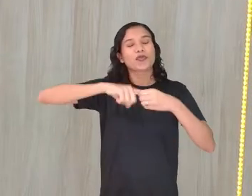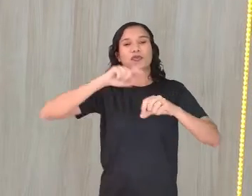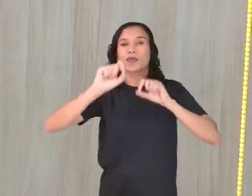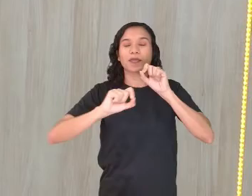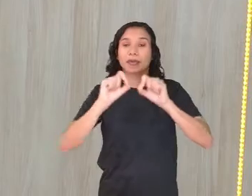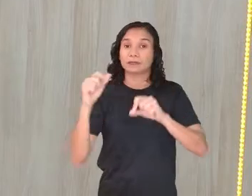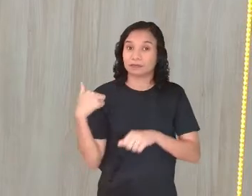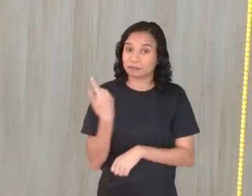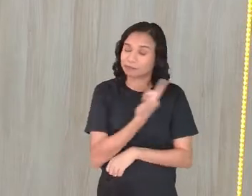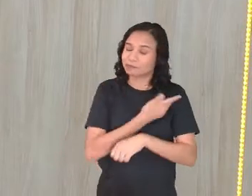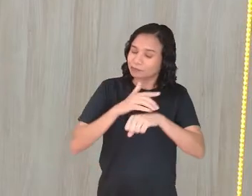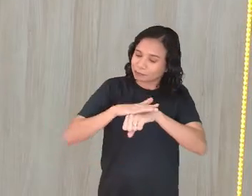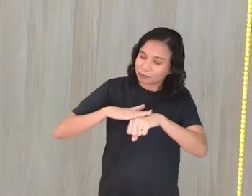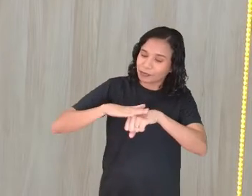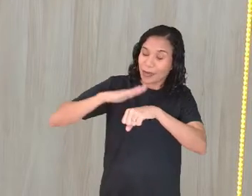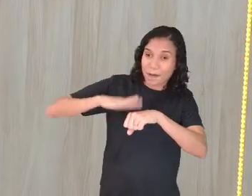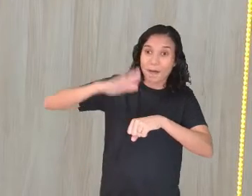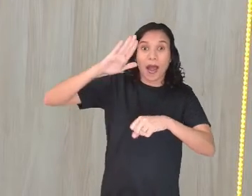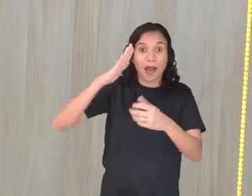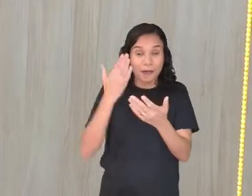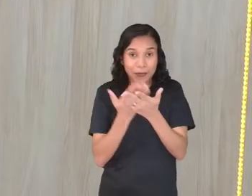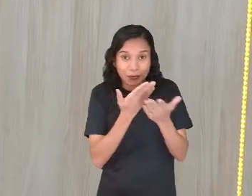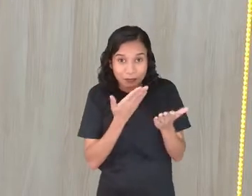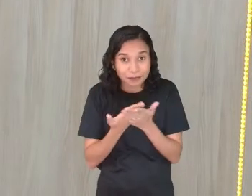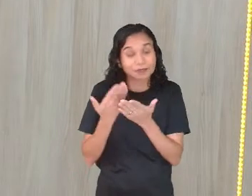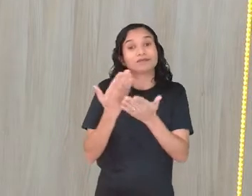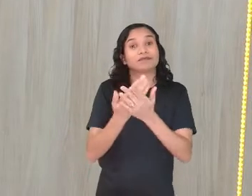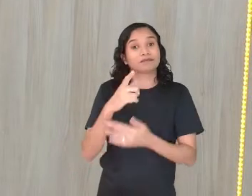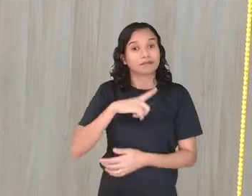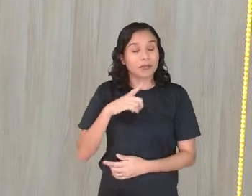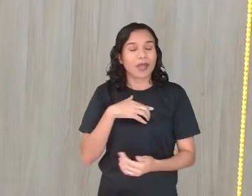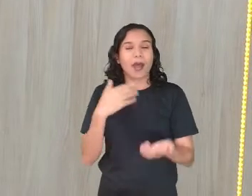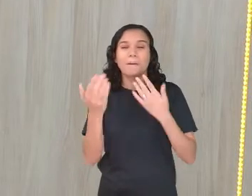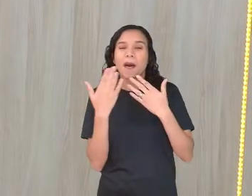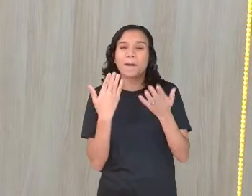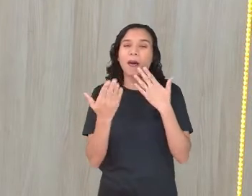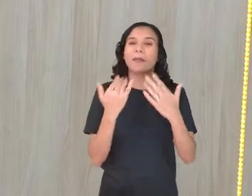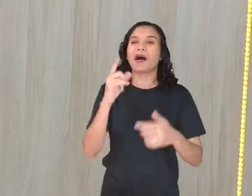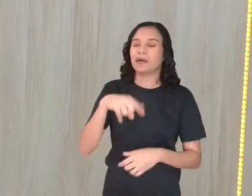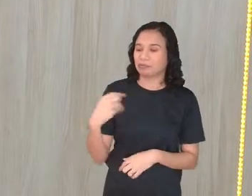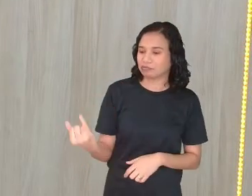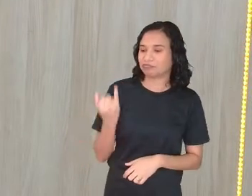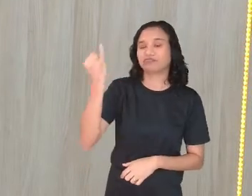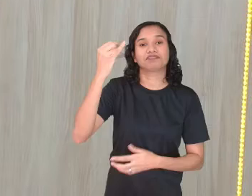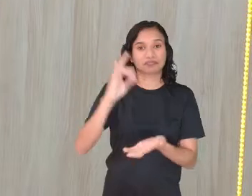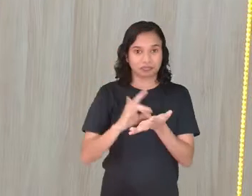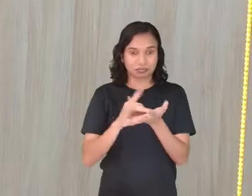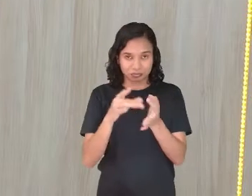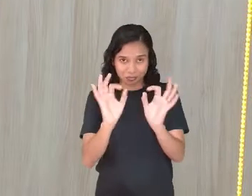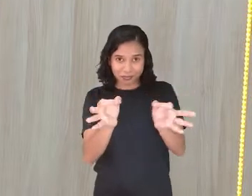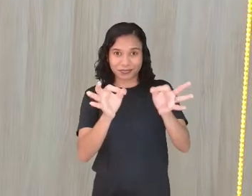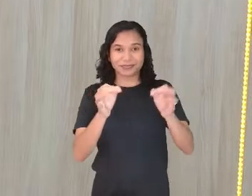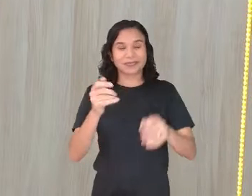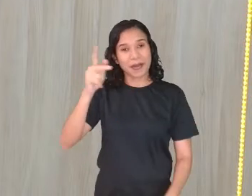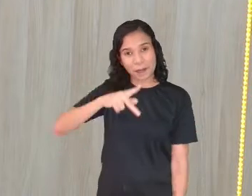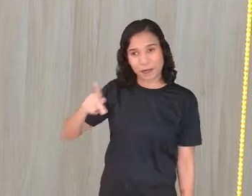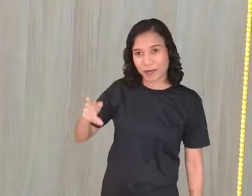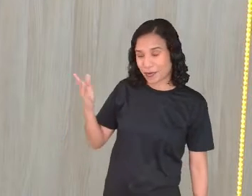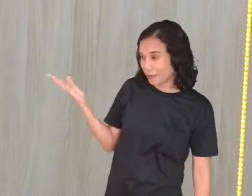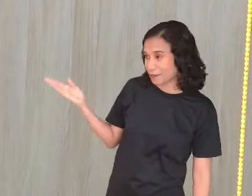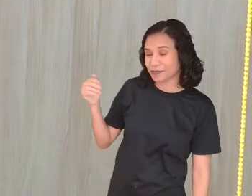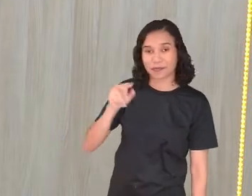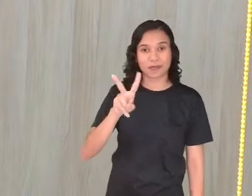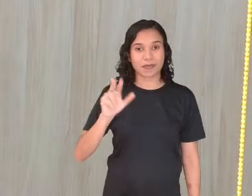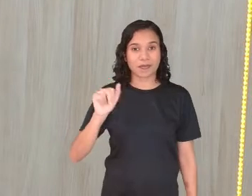gente conversar mais, estudar, trocar, né? Dialogar, que é muito importante, certo? Eu sou professora